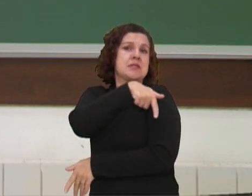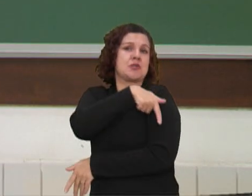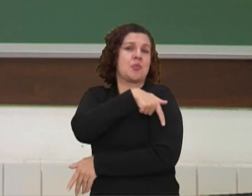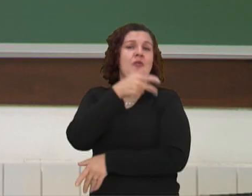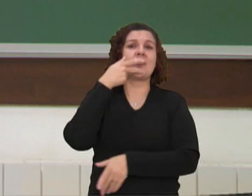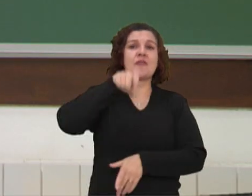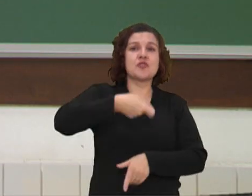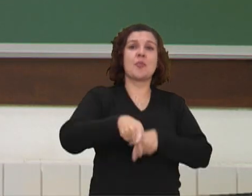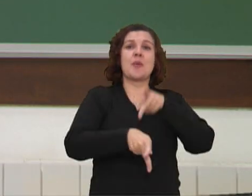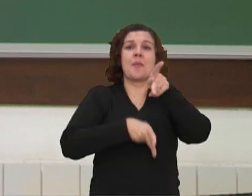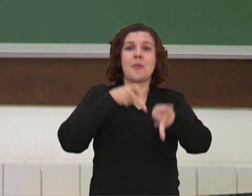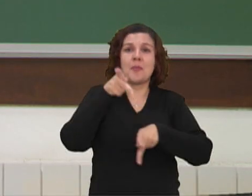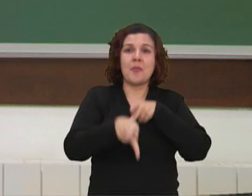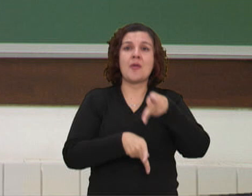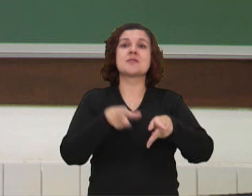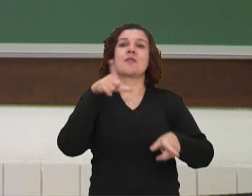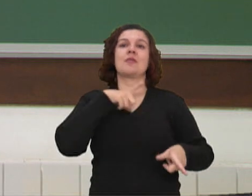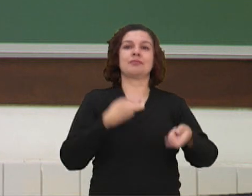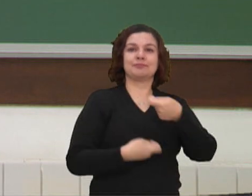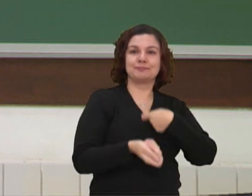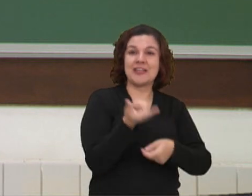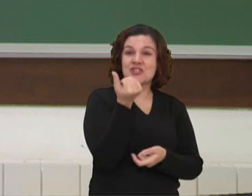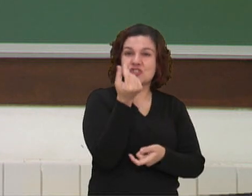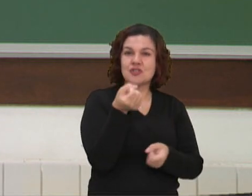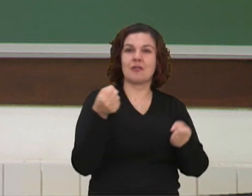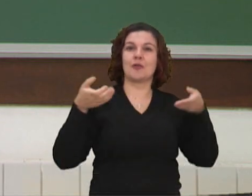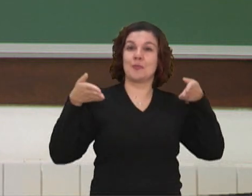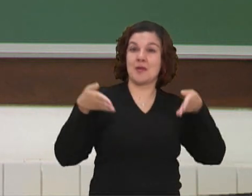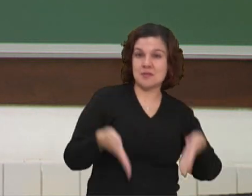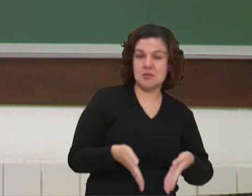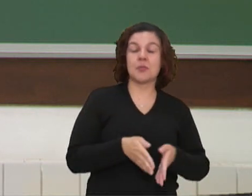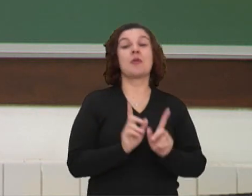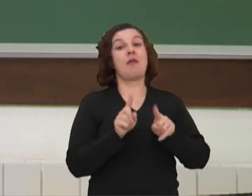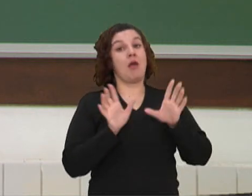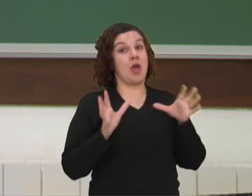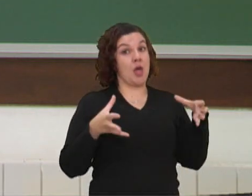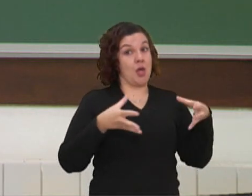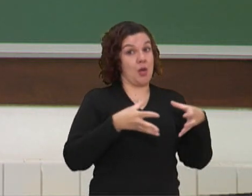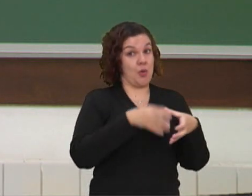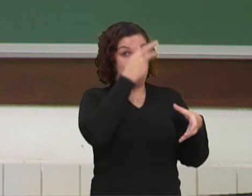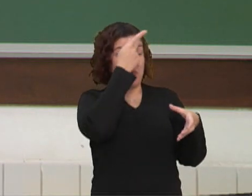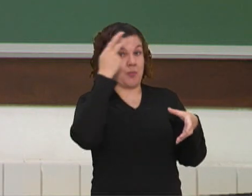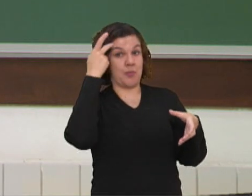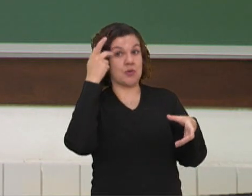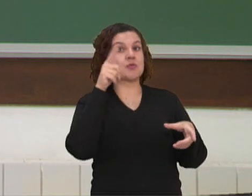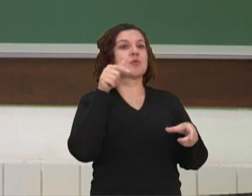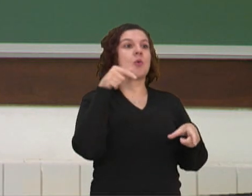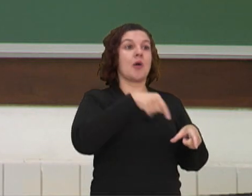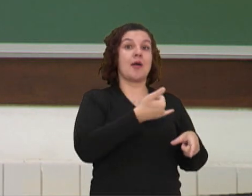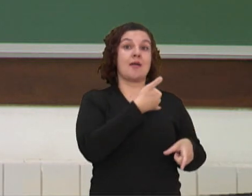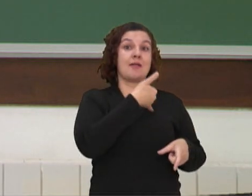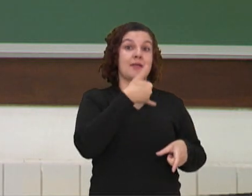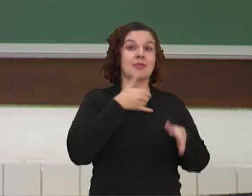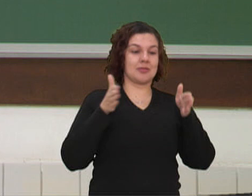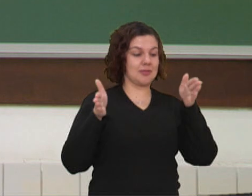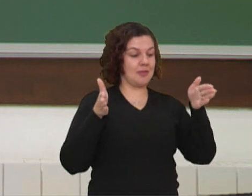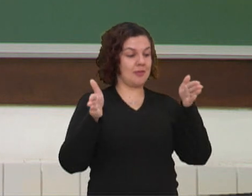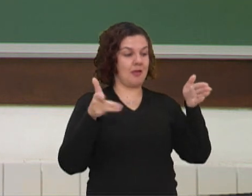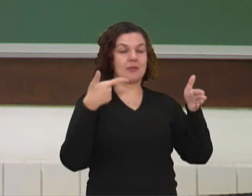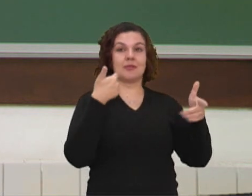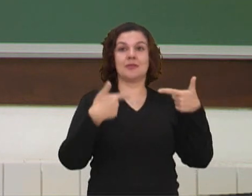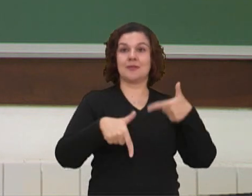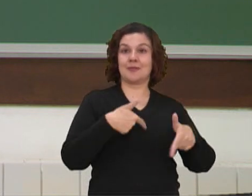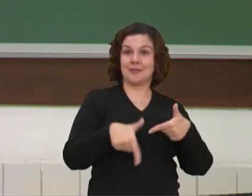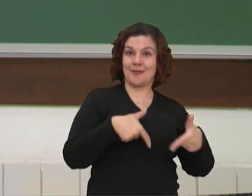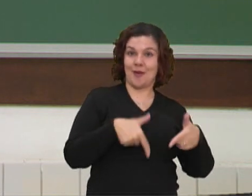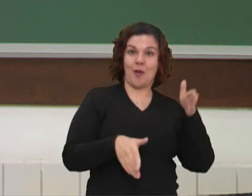população economicamente ativa, ou seja, é aquele grupo de pessoas que estão em idade de trabalhar,